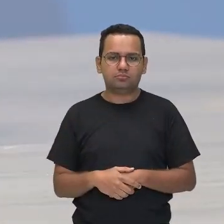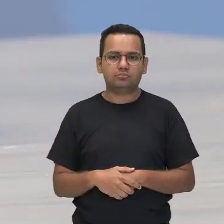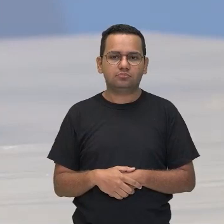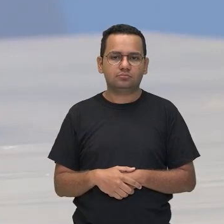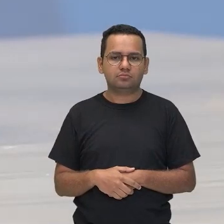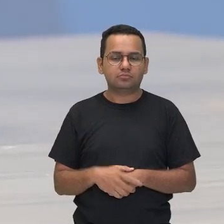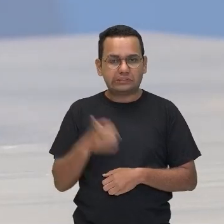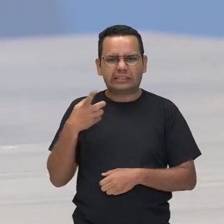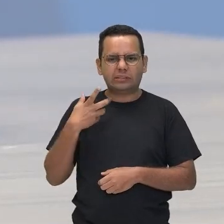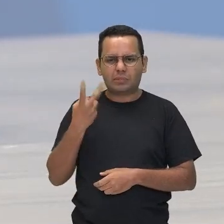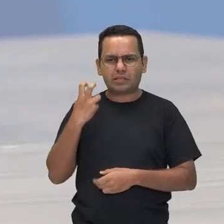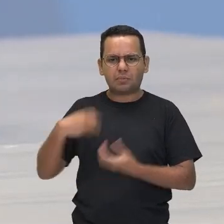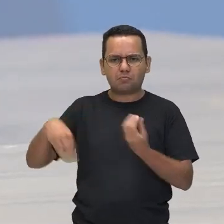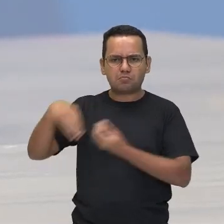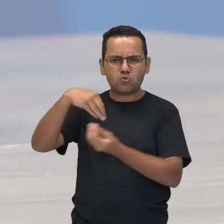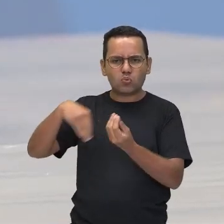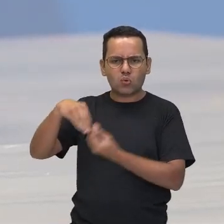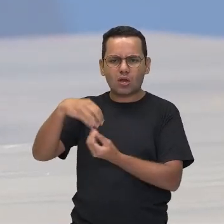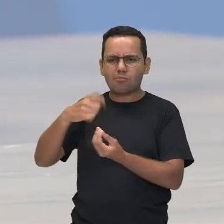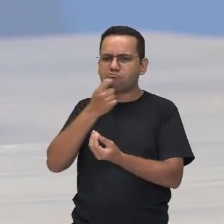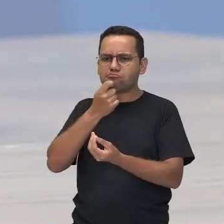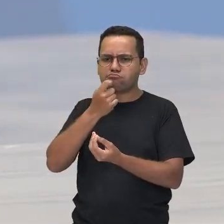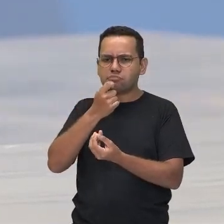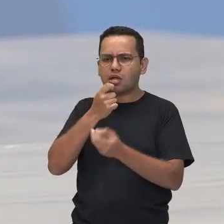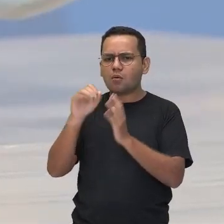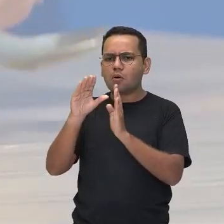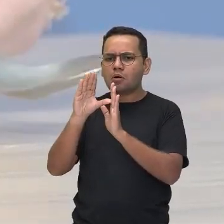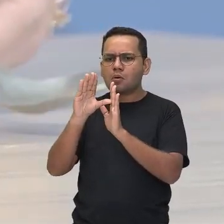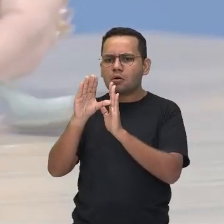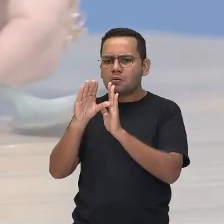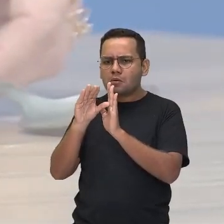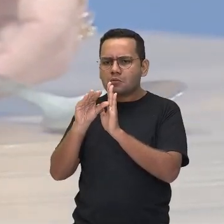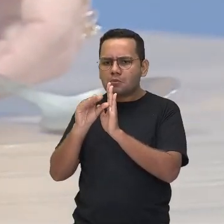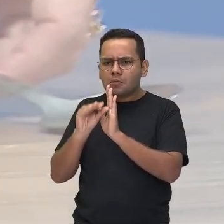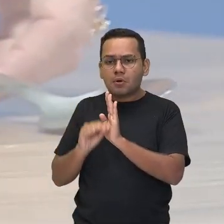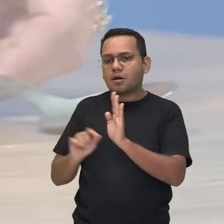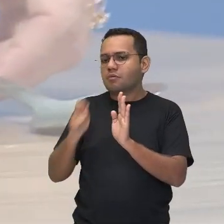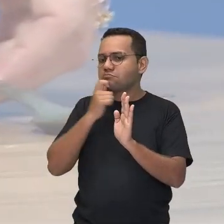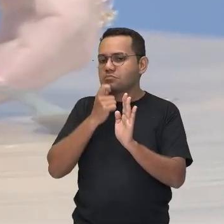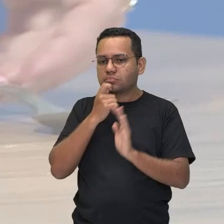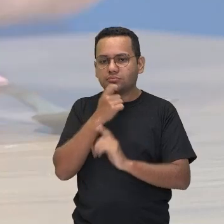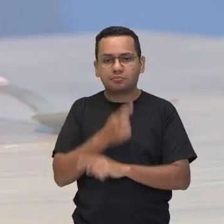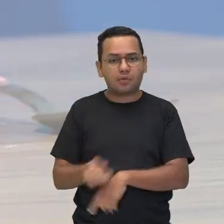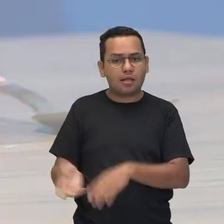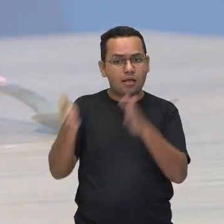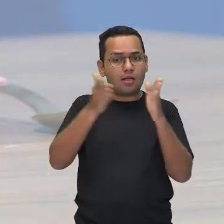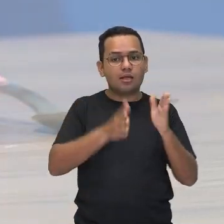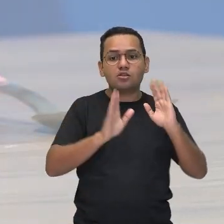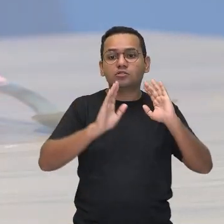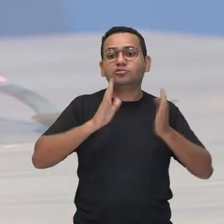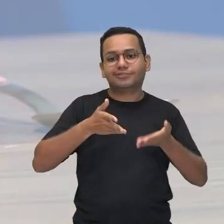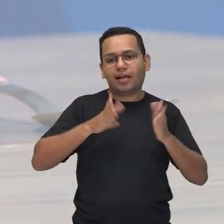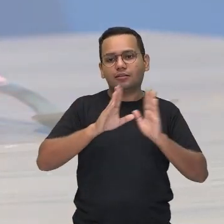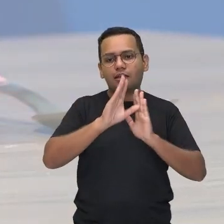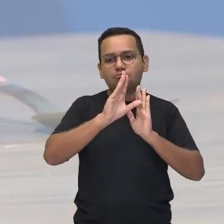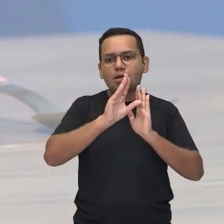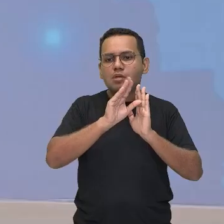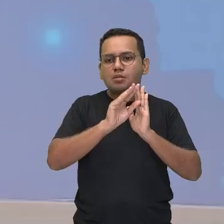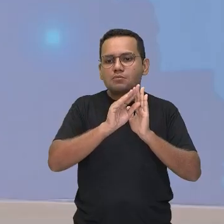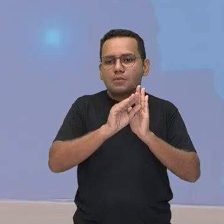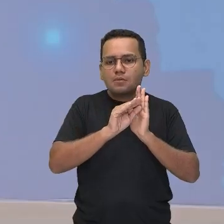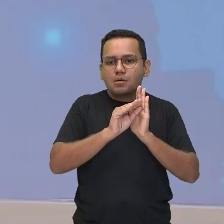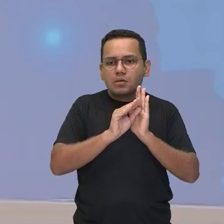que ele está um pouquinho mais escuro por conta da terra. E aqui é o sistema que eu deixei decantando,